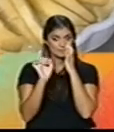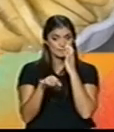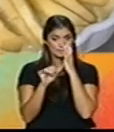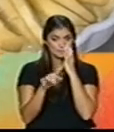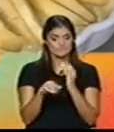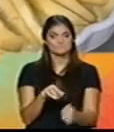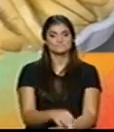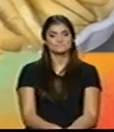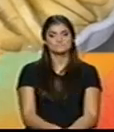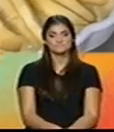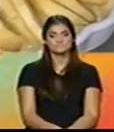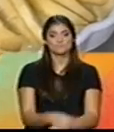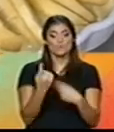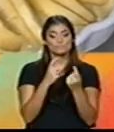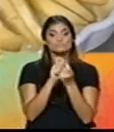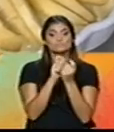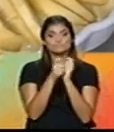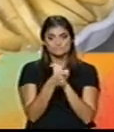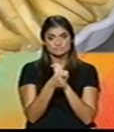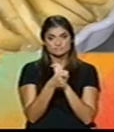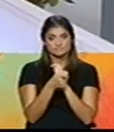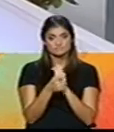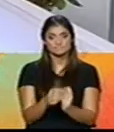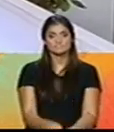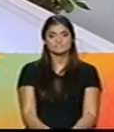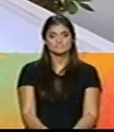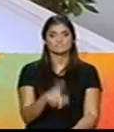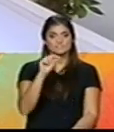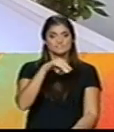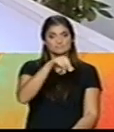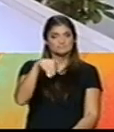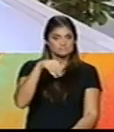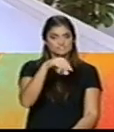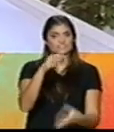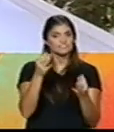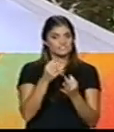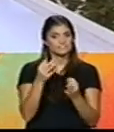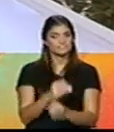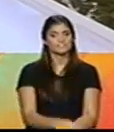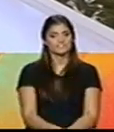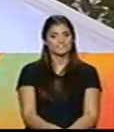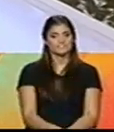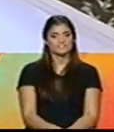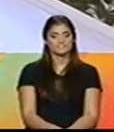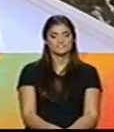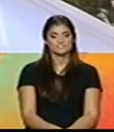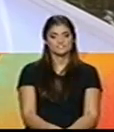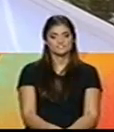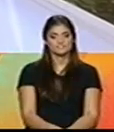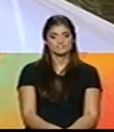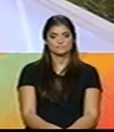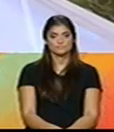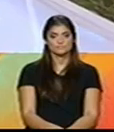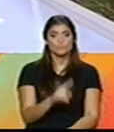sim. Com algumas alterações, não sim, é? Claro. Está com a pitada discreta. Com a pitada, pois. Tenho o